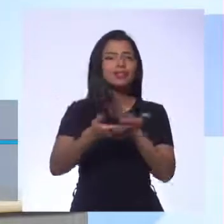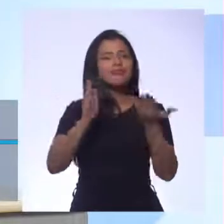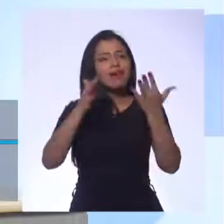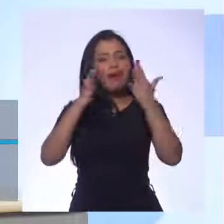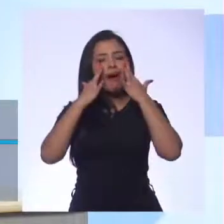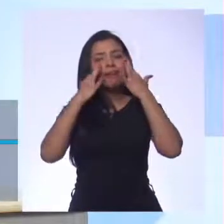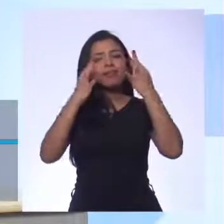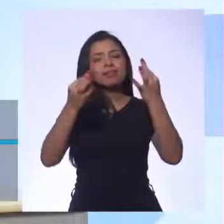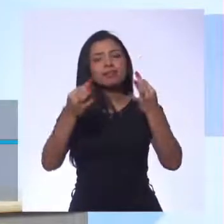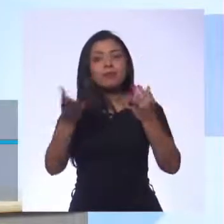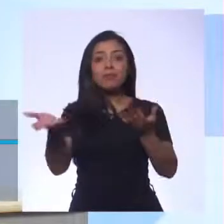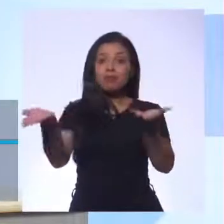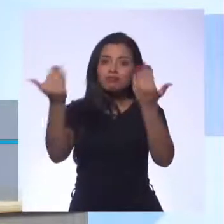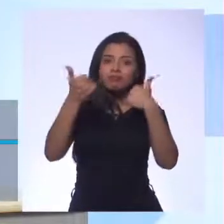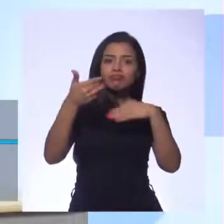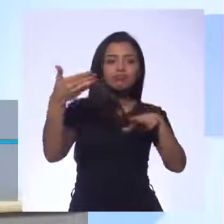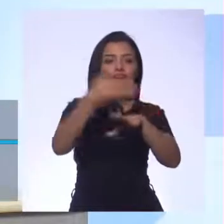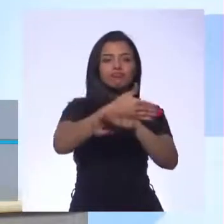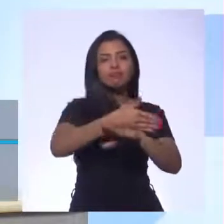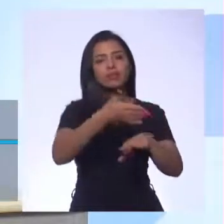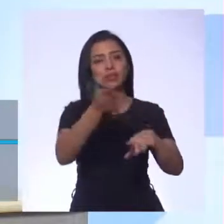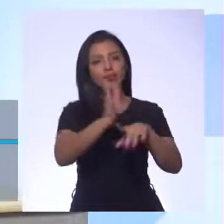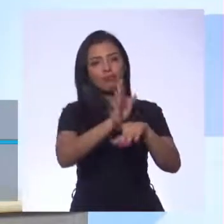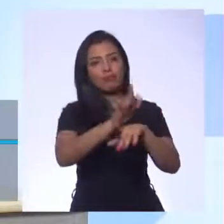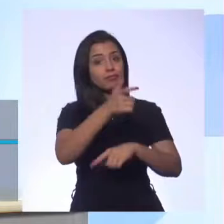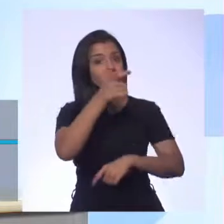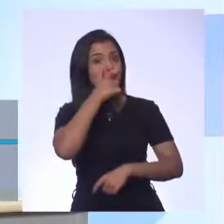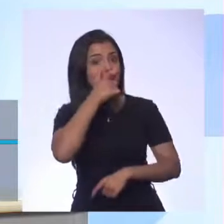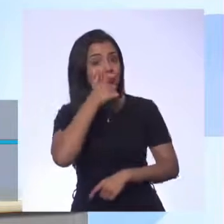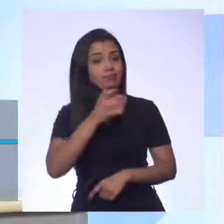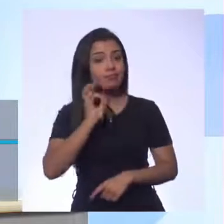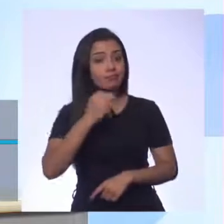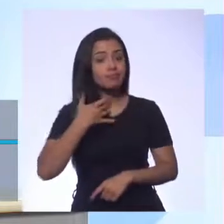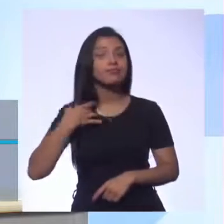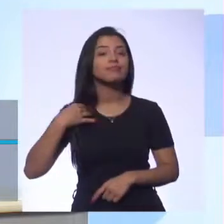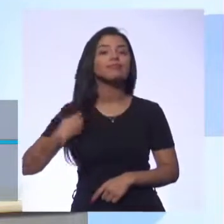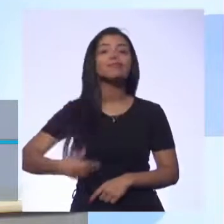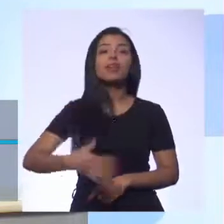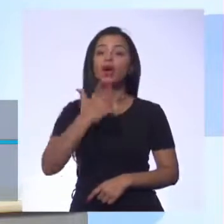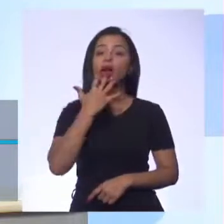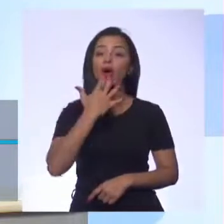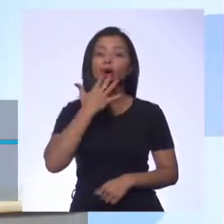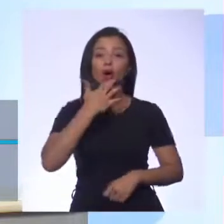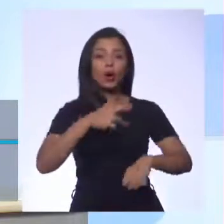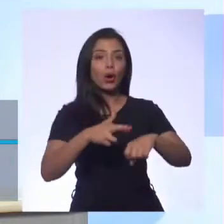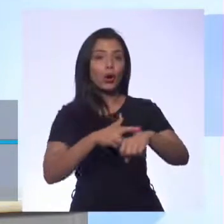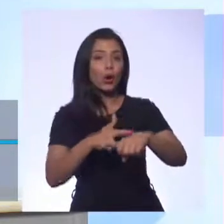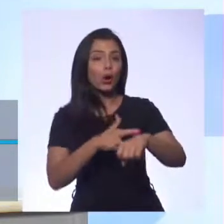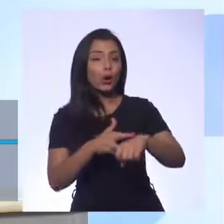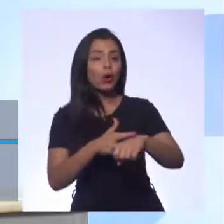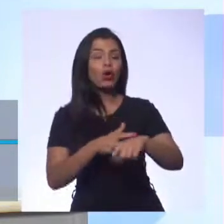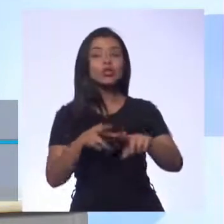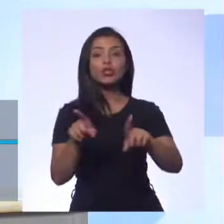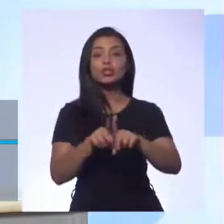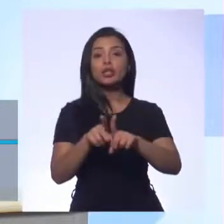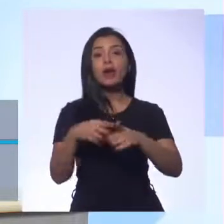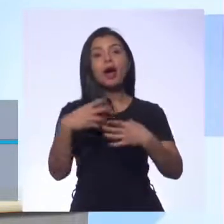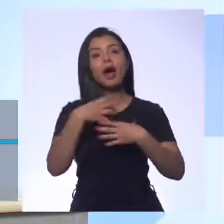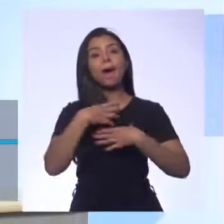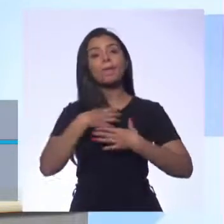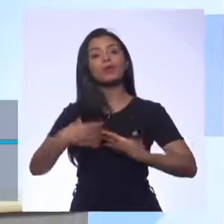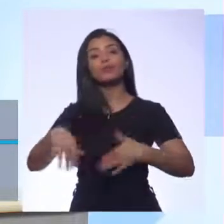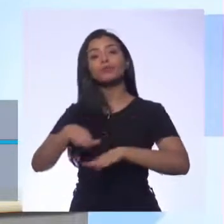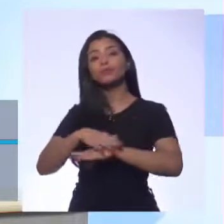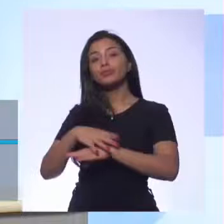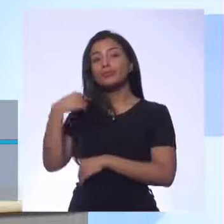Para ver ao filme, né? As cores em destaque, né? Esse roxo, a pose da mãe, né? Começa a aumentar essa